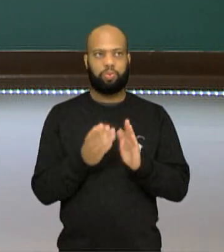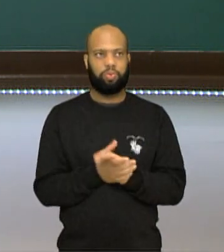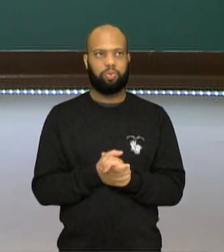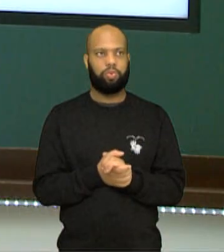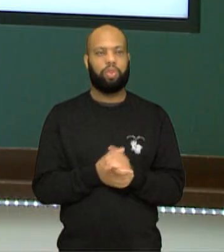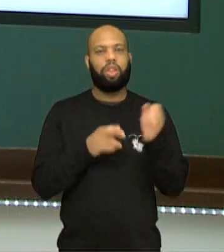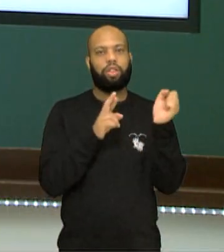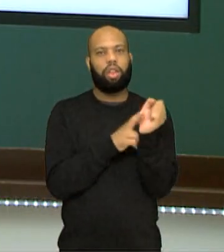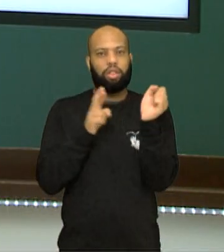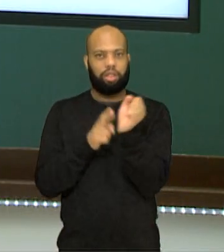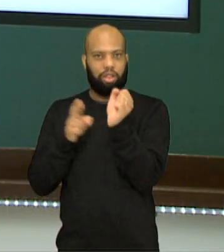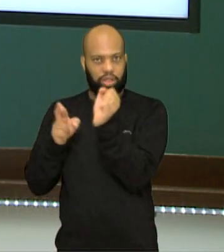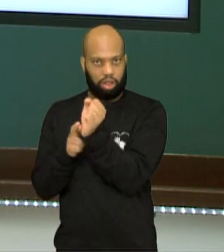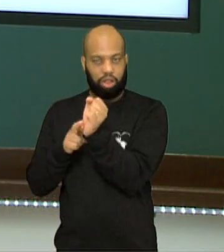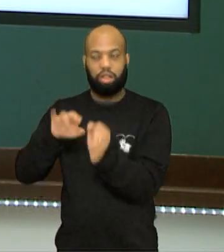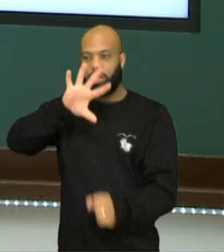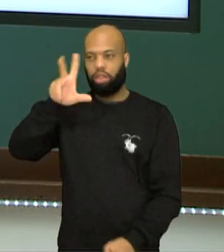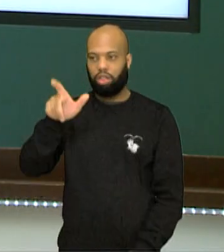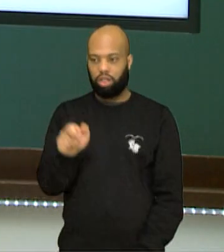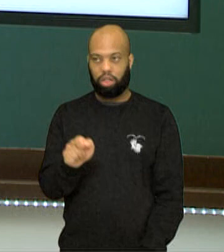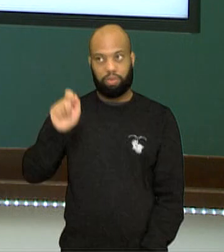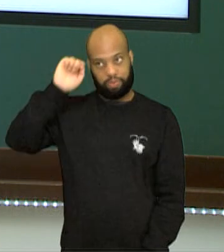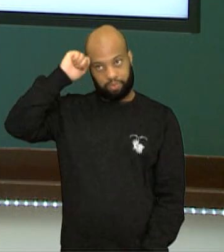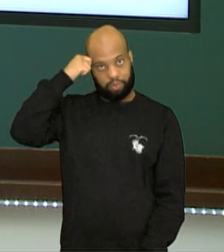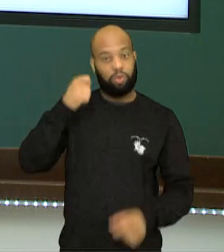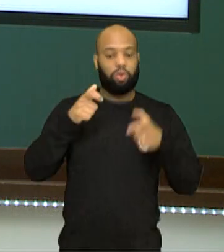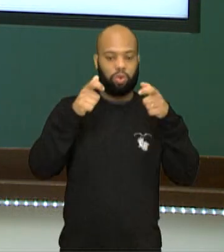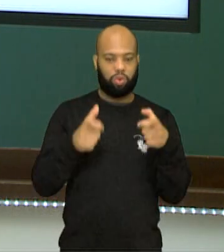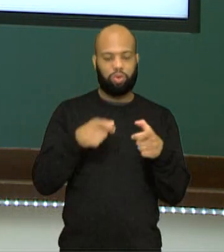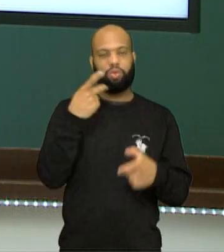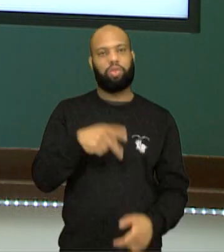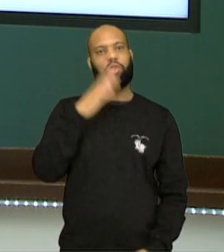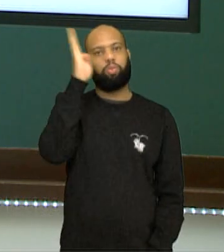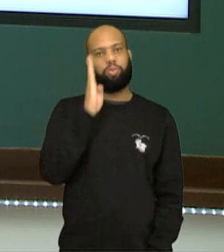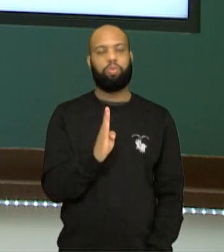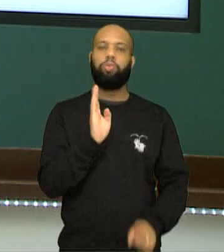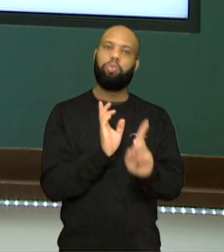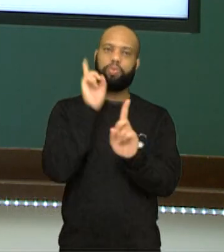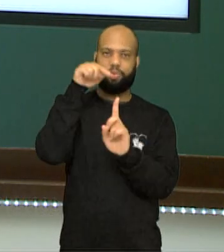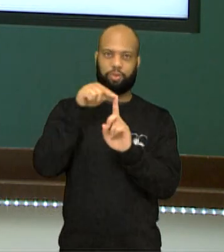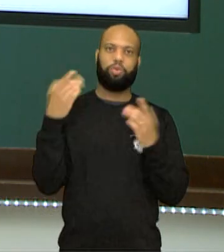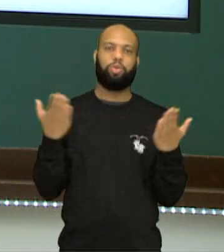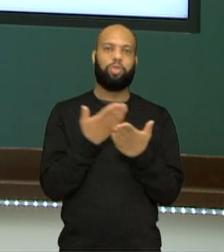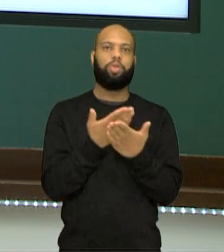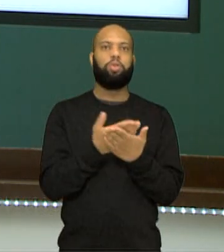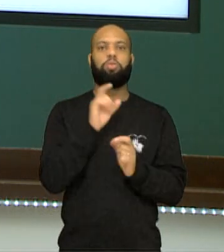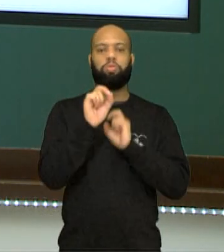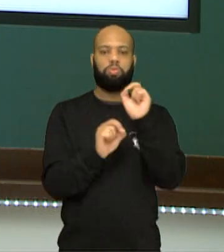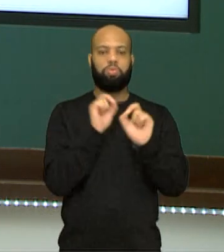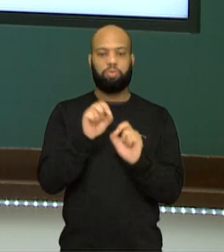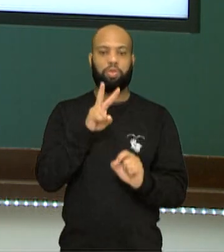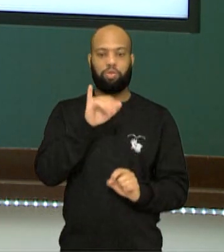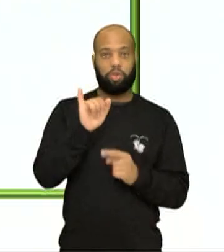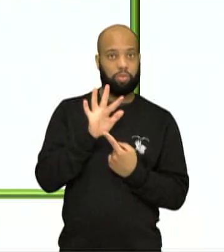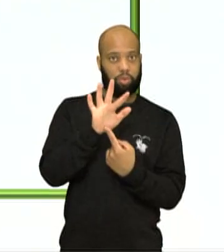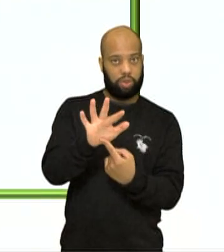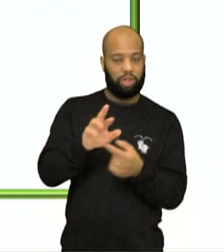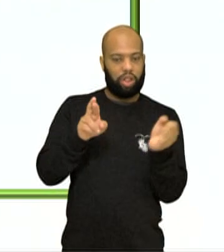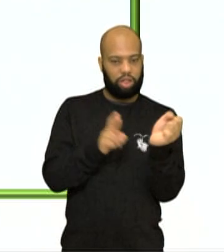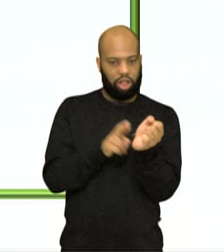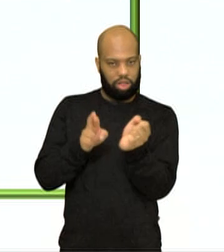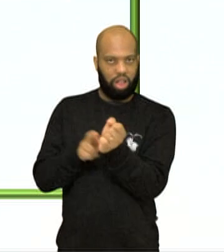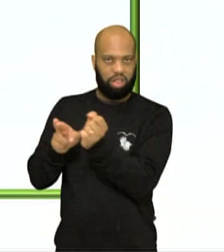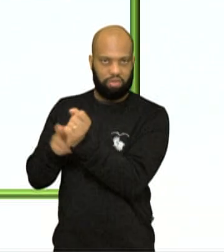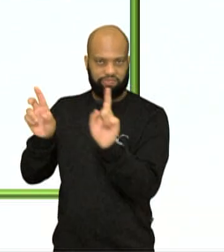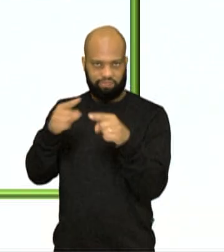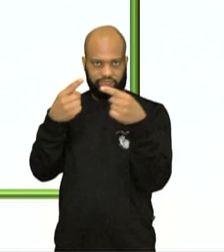ver ritmos africanos no Brasil, né? Então, os objetivos da aula de hoje são pontuar os ritmos africanos, partindo